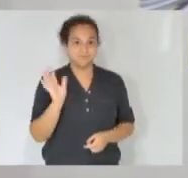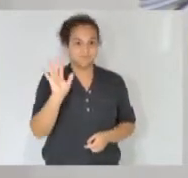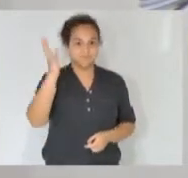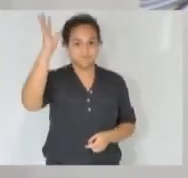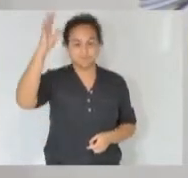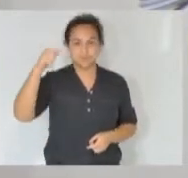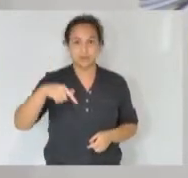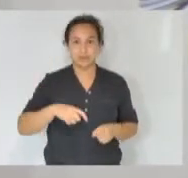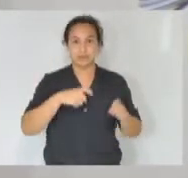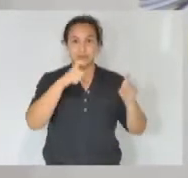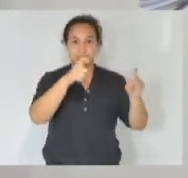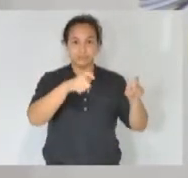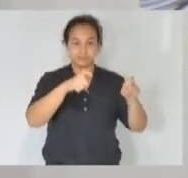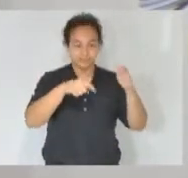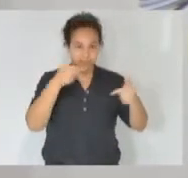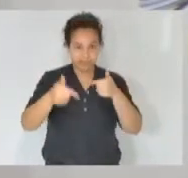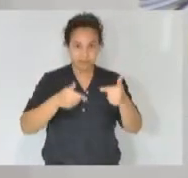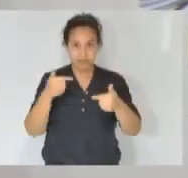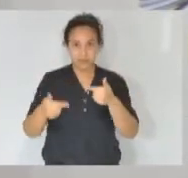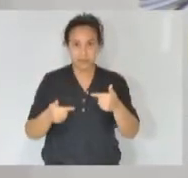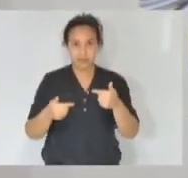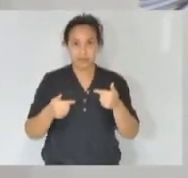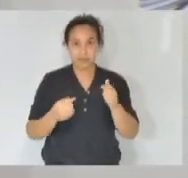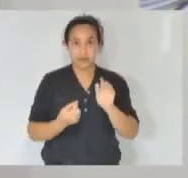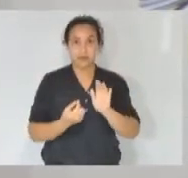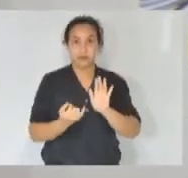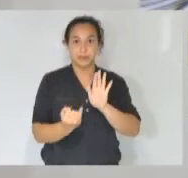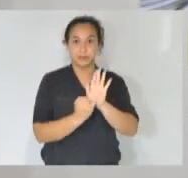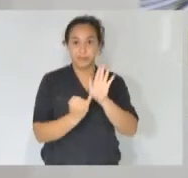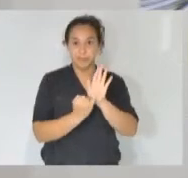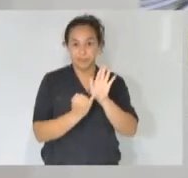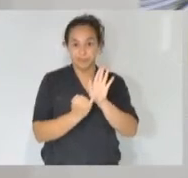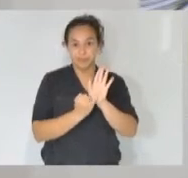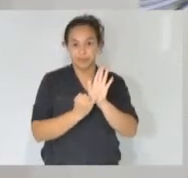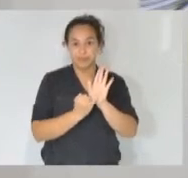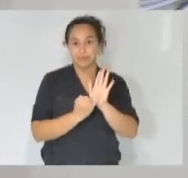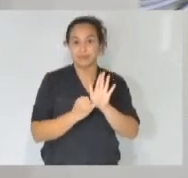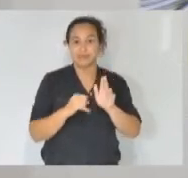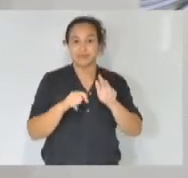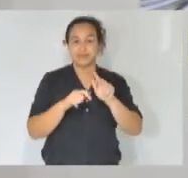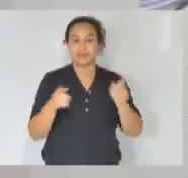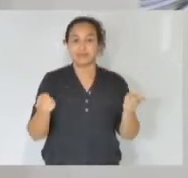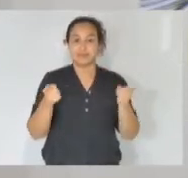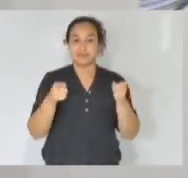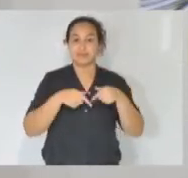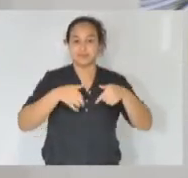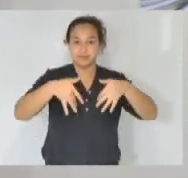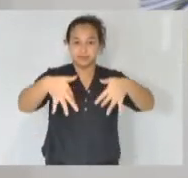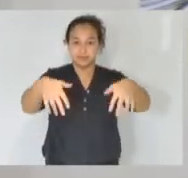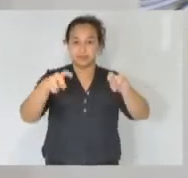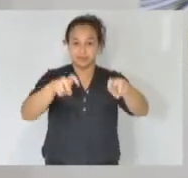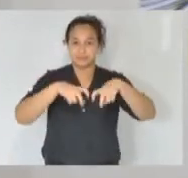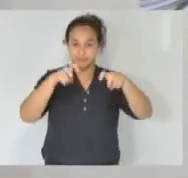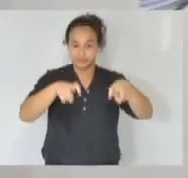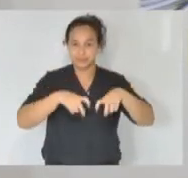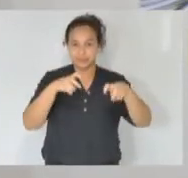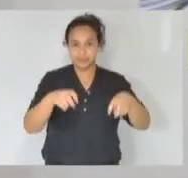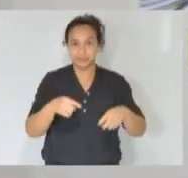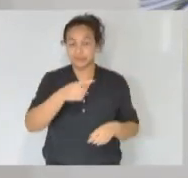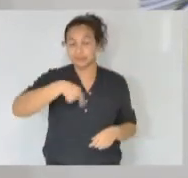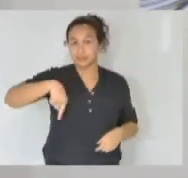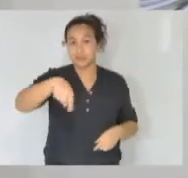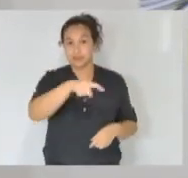produção através da tributação dos insumos e defensivos agrícolas. E nós,